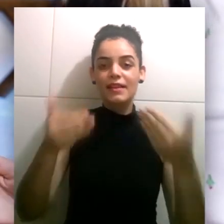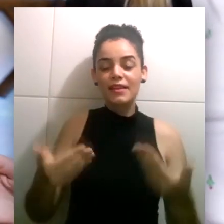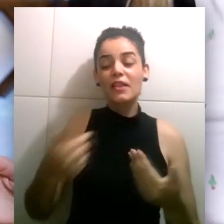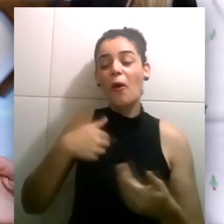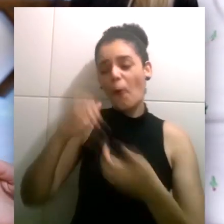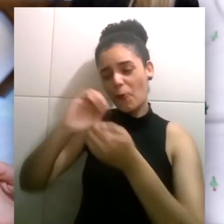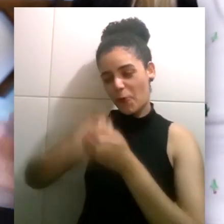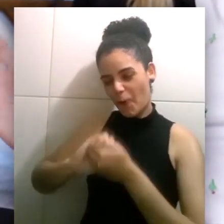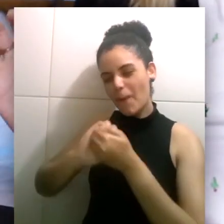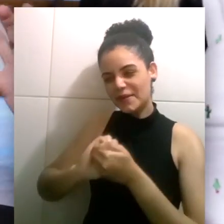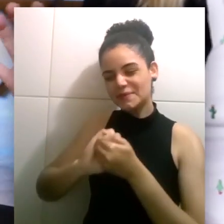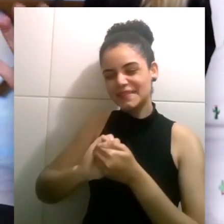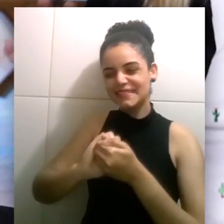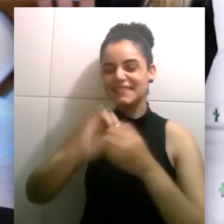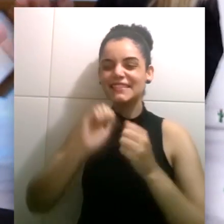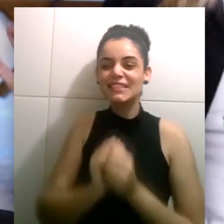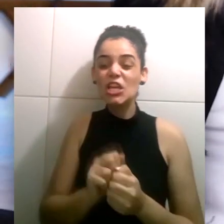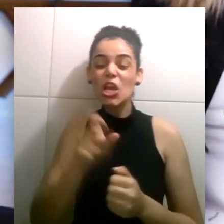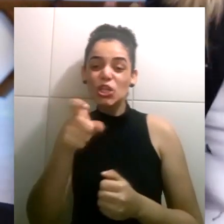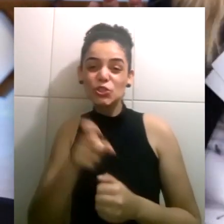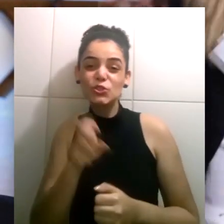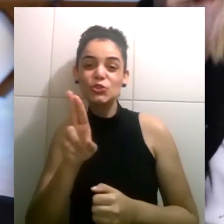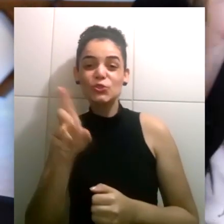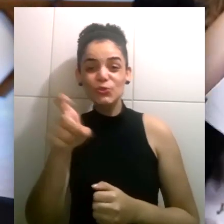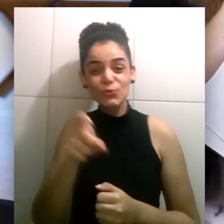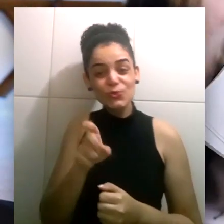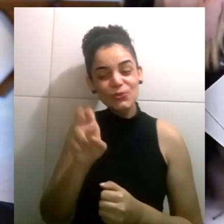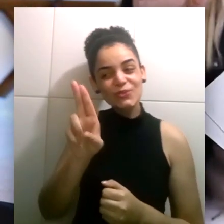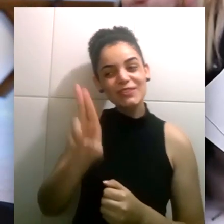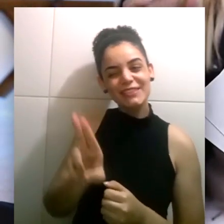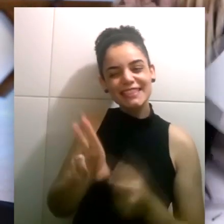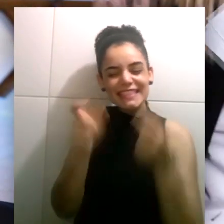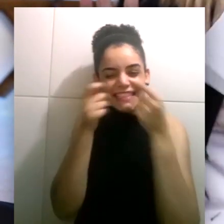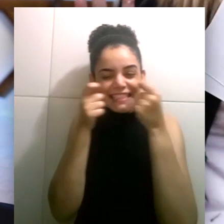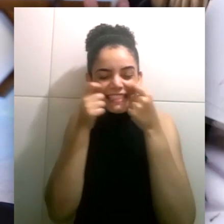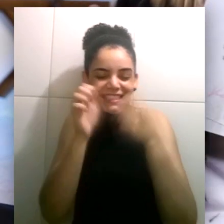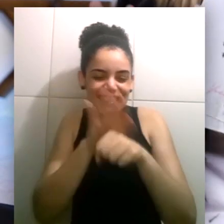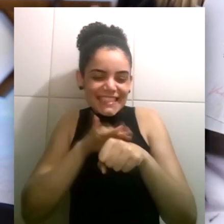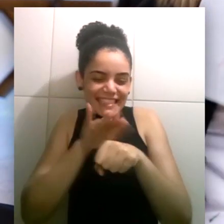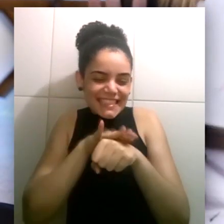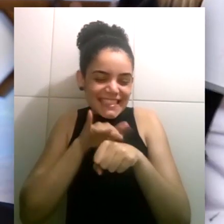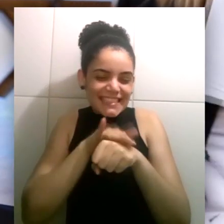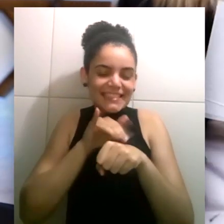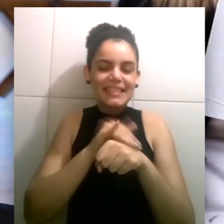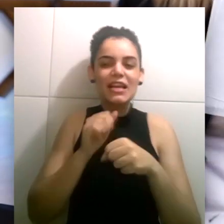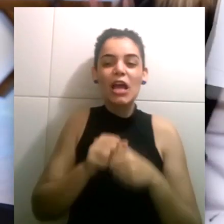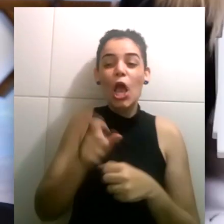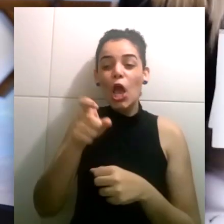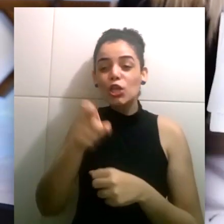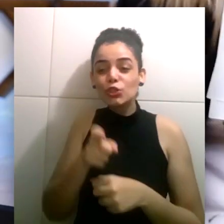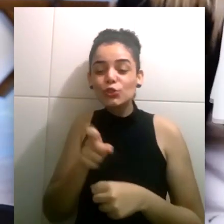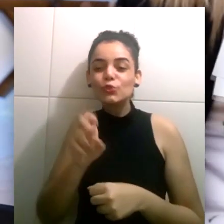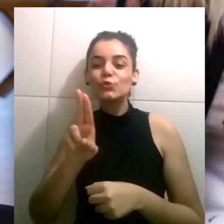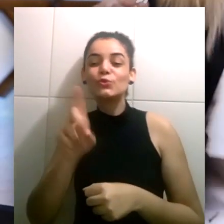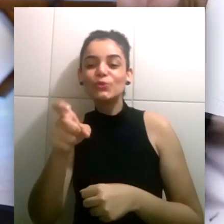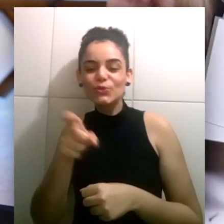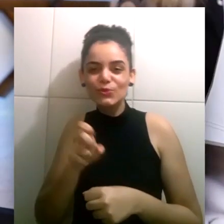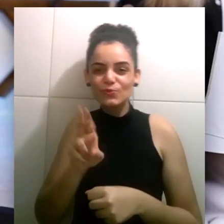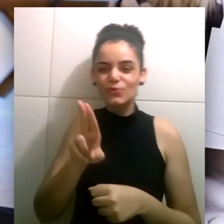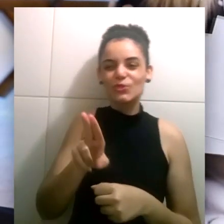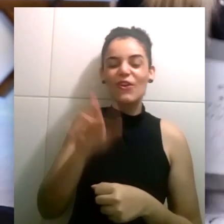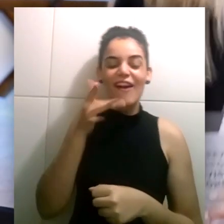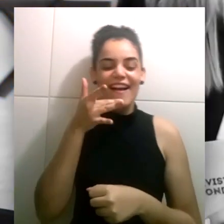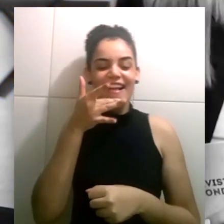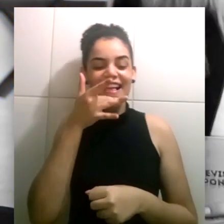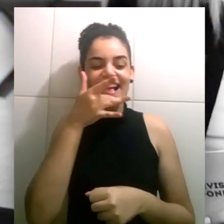Então, é assim que eu cumprimento o povo, chuchu. Igual, né, no Brasil tem aquela coisa fofinha, não chuchu sem gosto, né? Um chuchu com gosto gostoso, assim. Entendi.